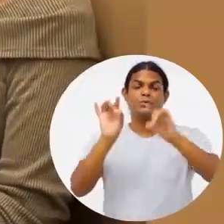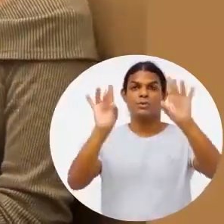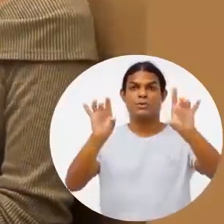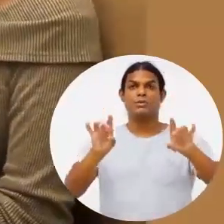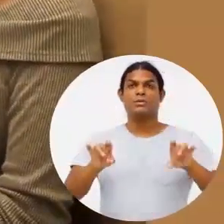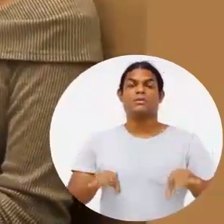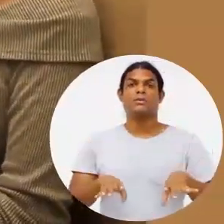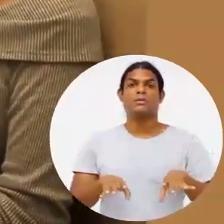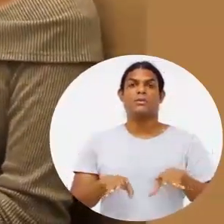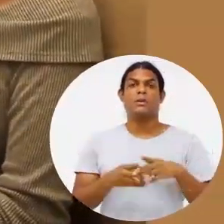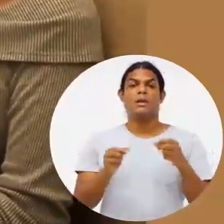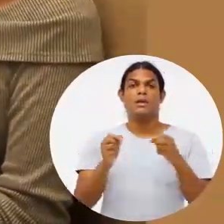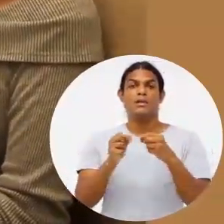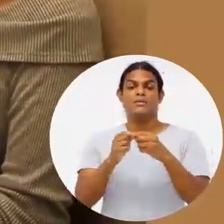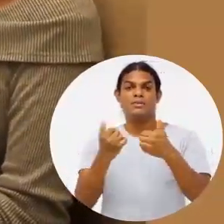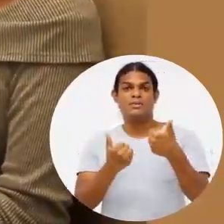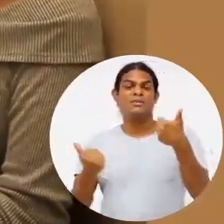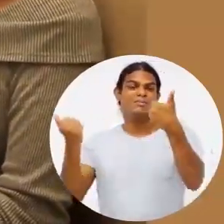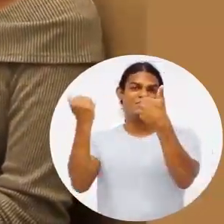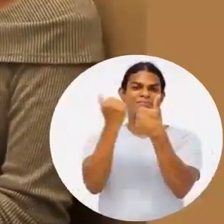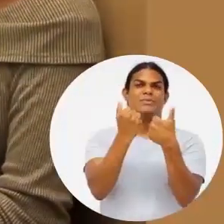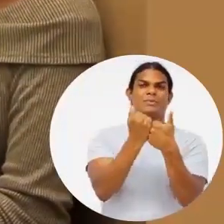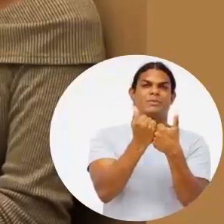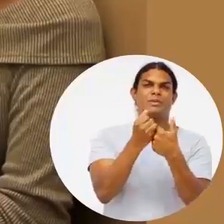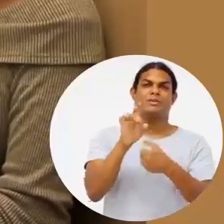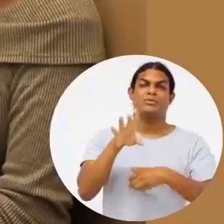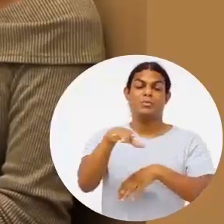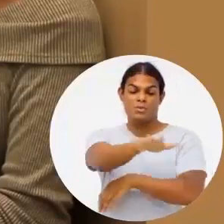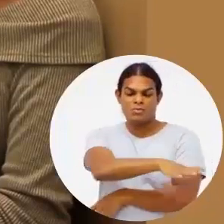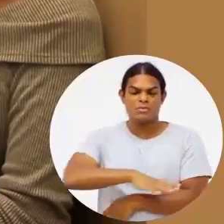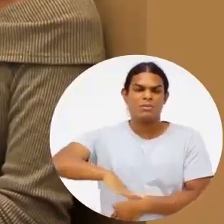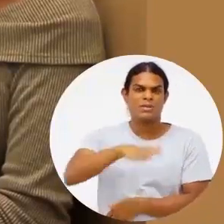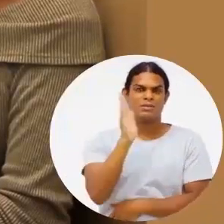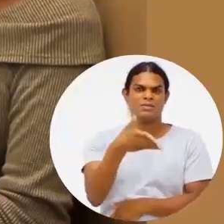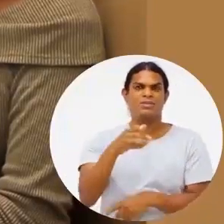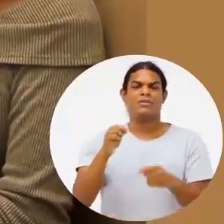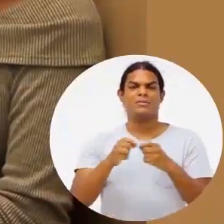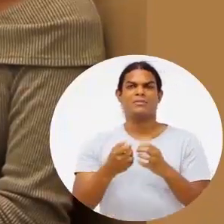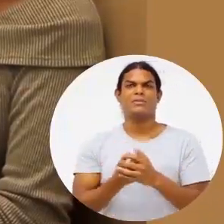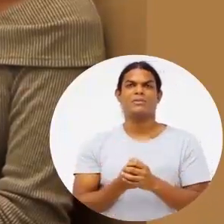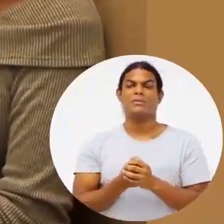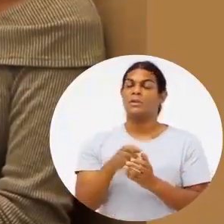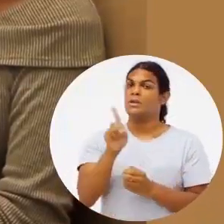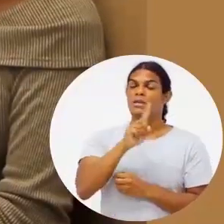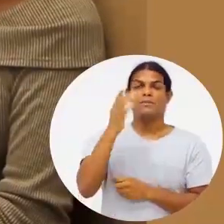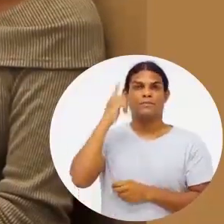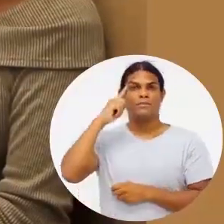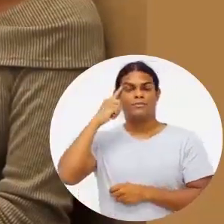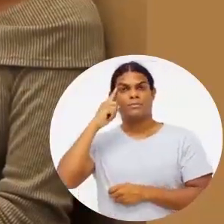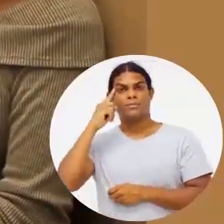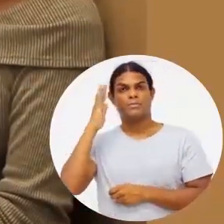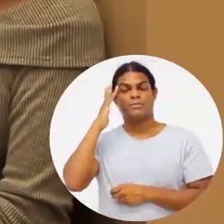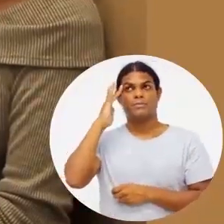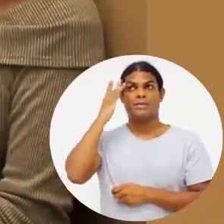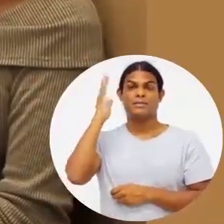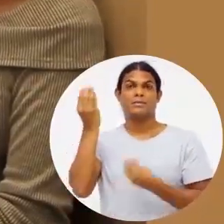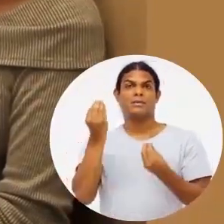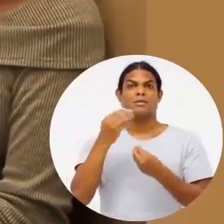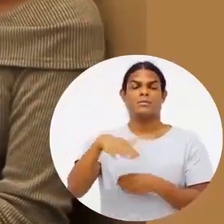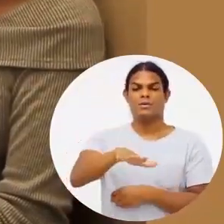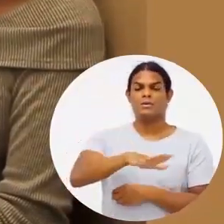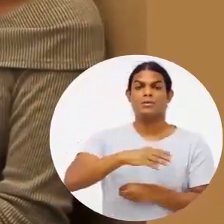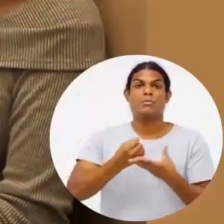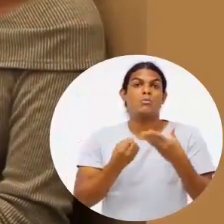especialização, elas vinham sendo meio que adaptadas para o ambiente construído. Então, elas não foram pensadas para o ambiente